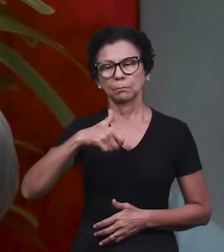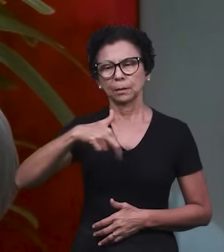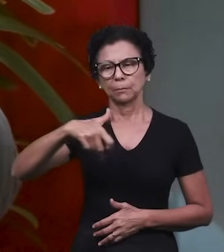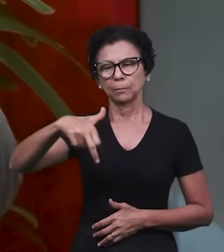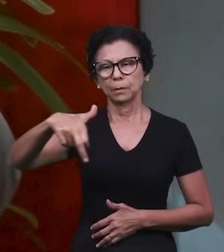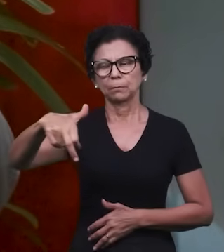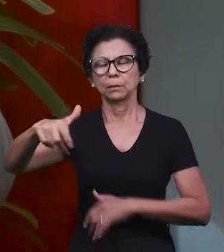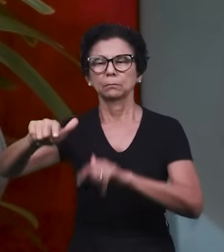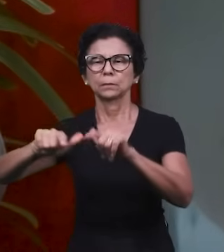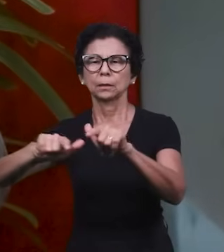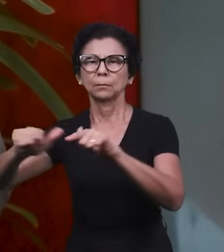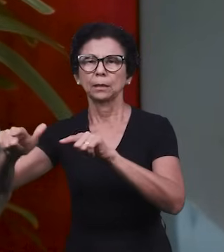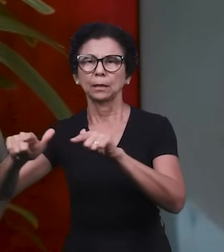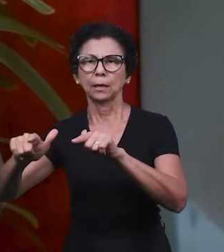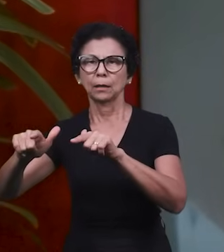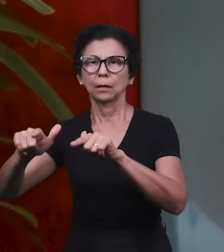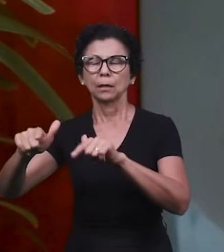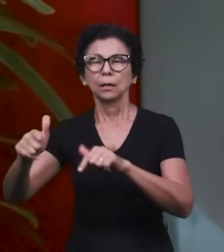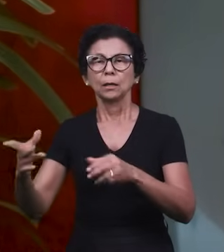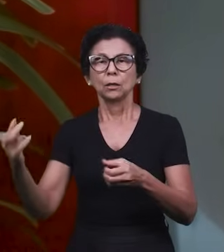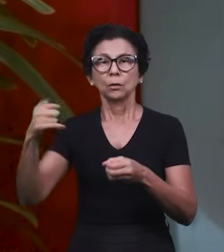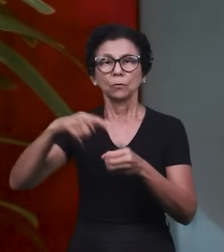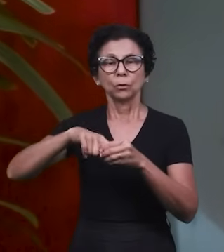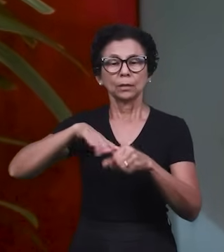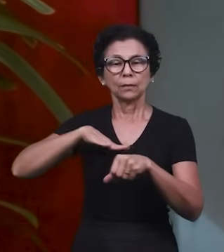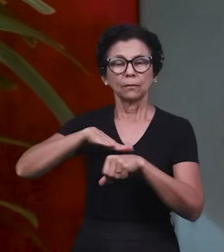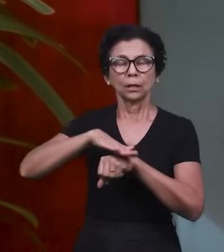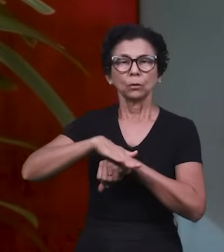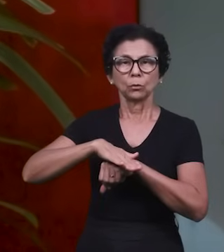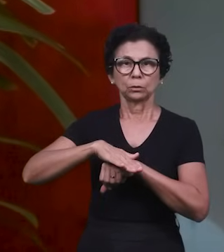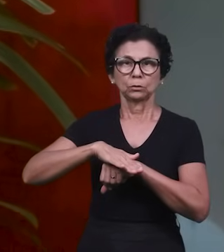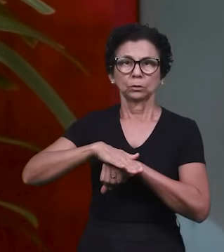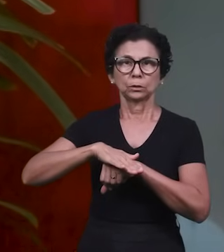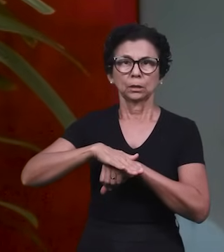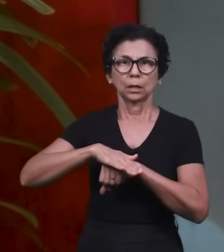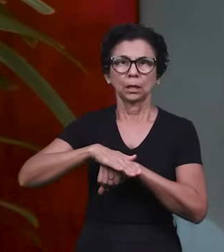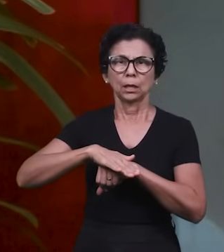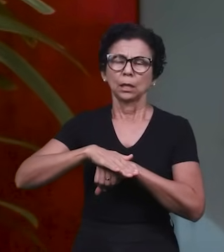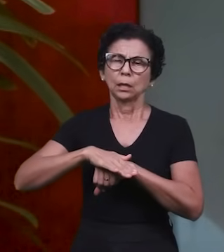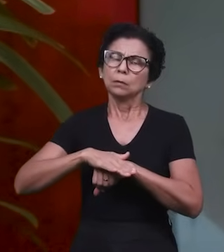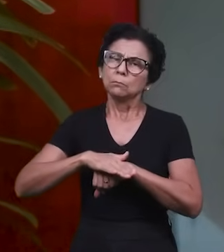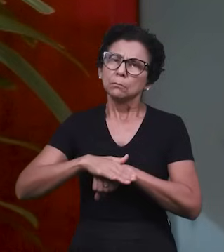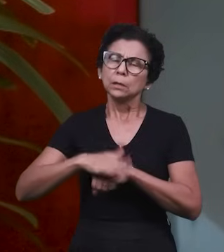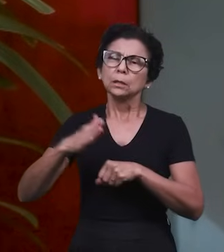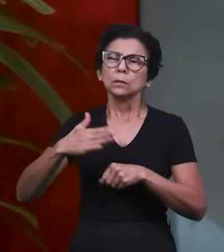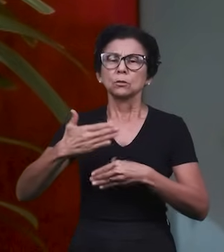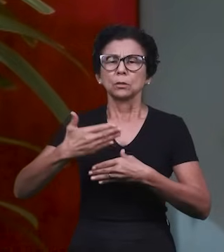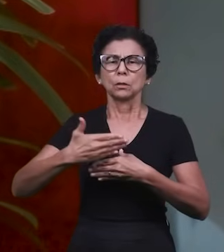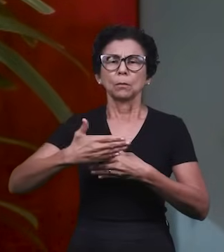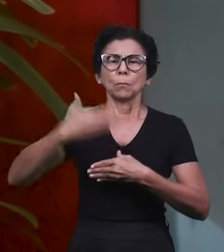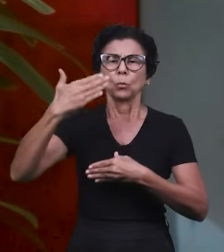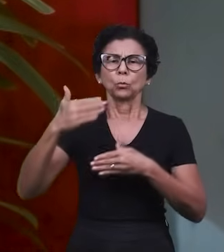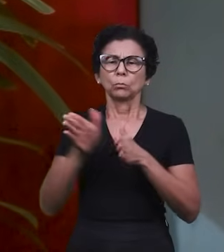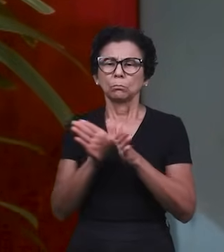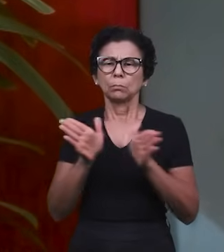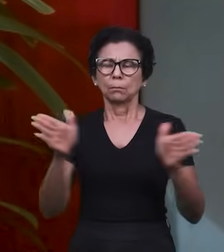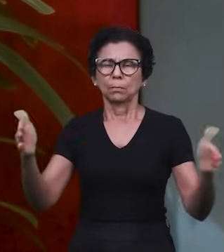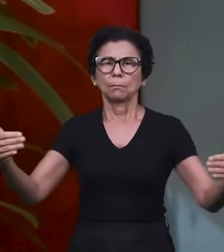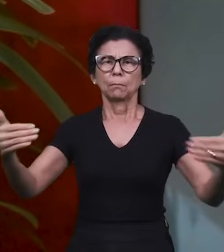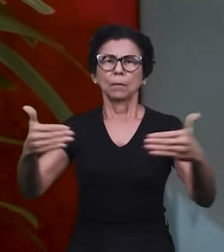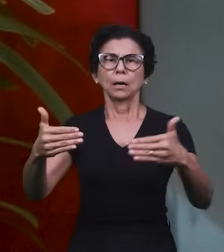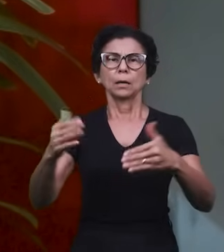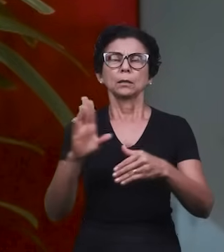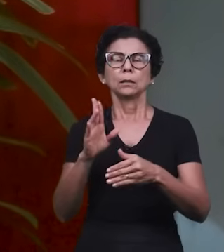as portas das cidades e ali eles estavam sob a guarda dos guardas da cidade. Acontece que podia acontecer algum